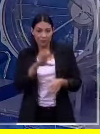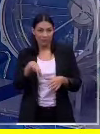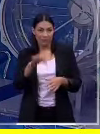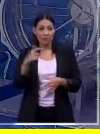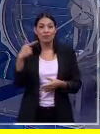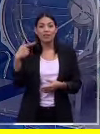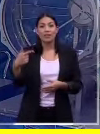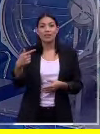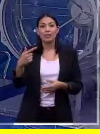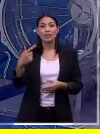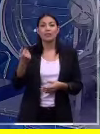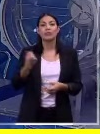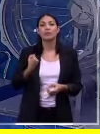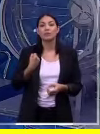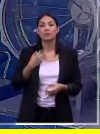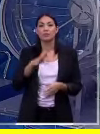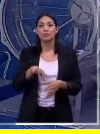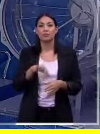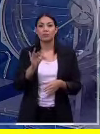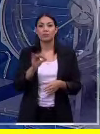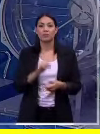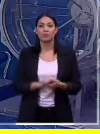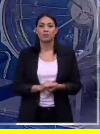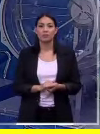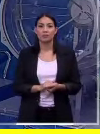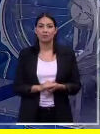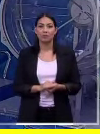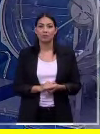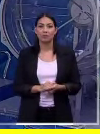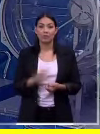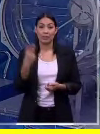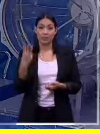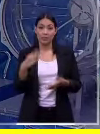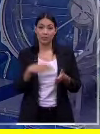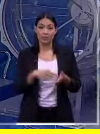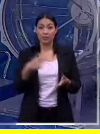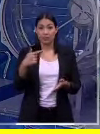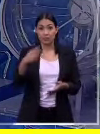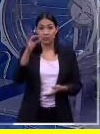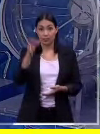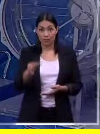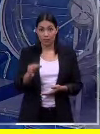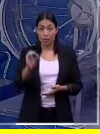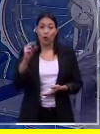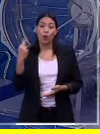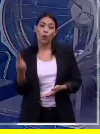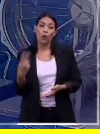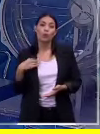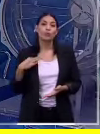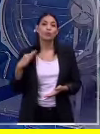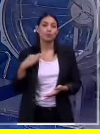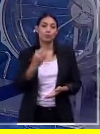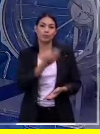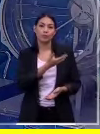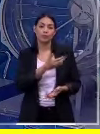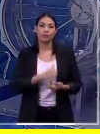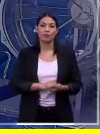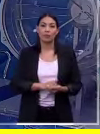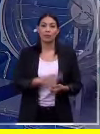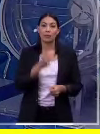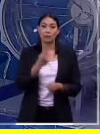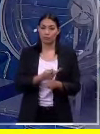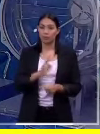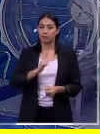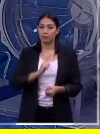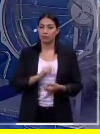7 números e um time do coração. Se você tiver de 3 a 7 acertos ou acertar, o time do coração ganha prêmios na Time